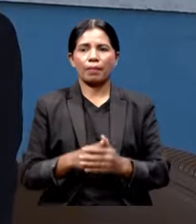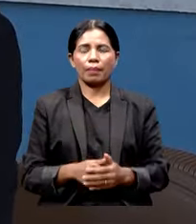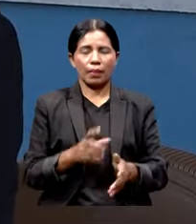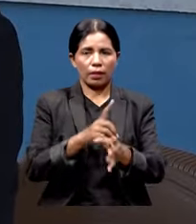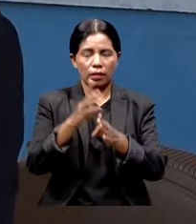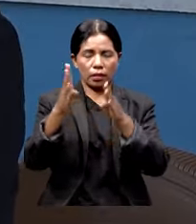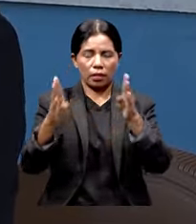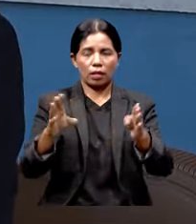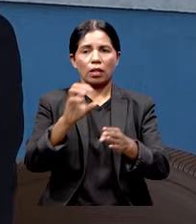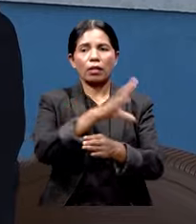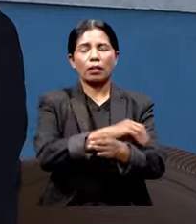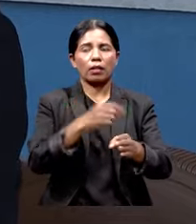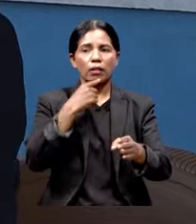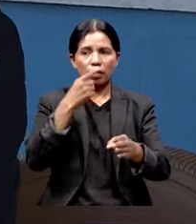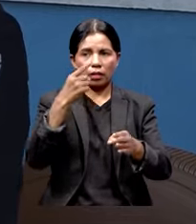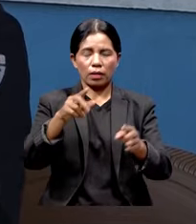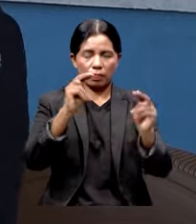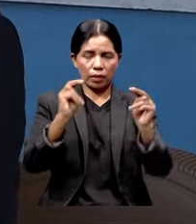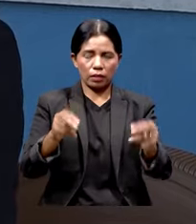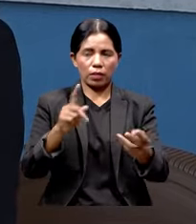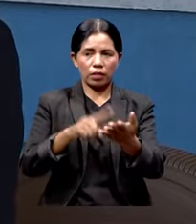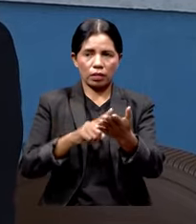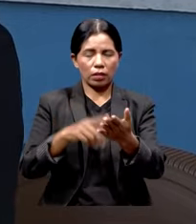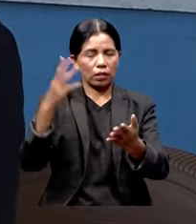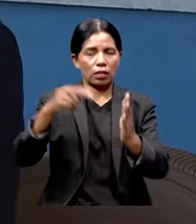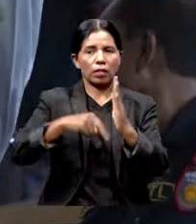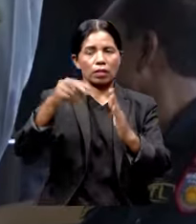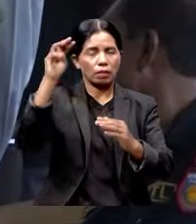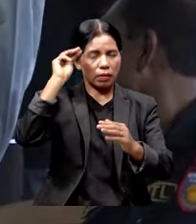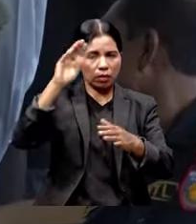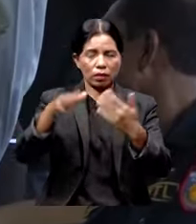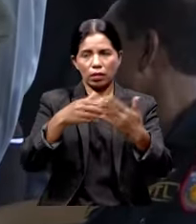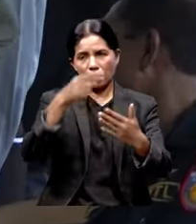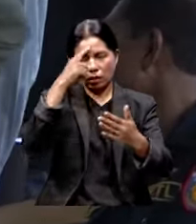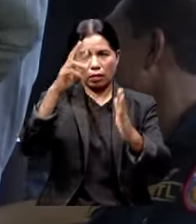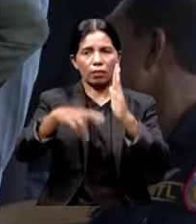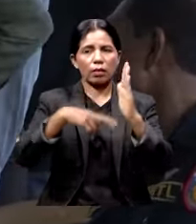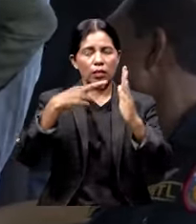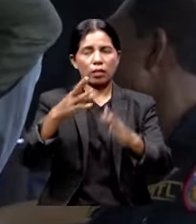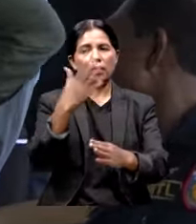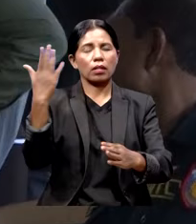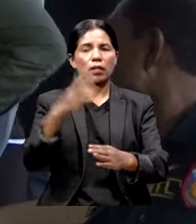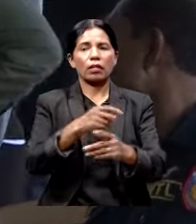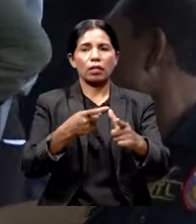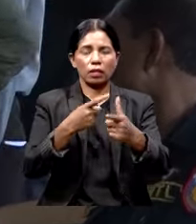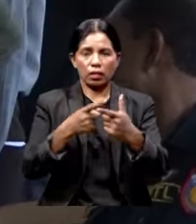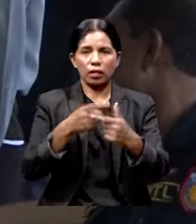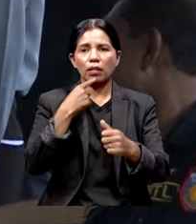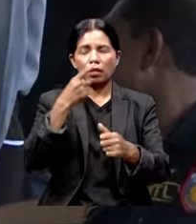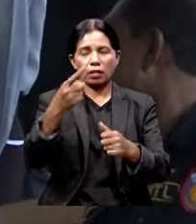diretor operação na alfândega Hatete, precisa discussão nia nível ministerial, tamba regras custom immigration quarentena